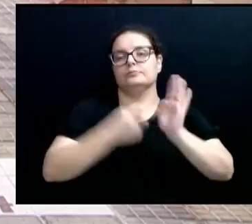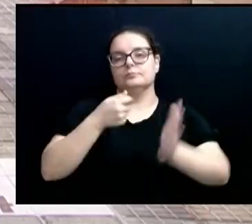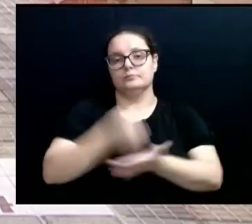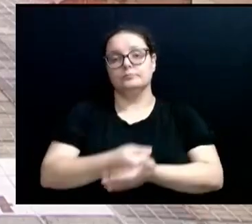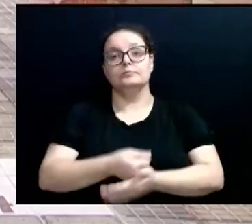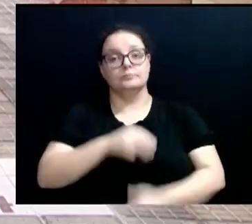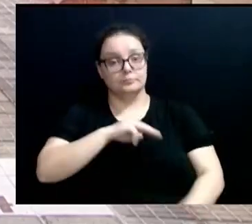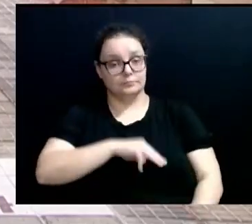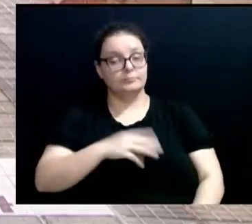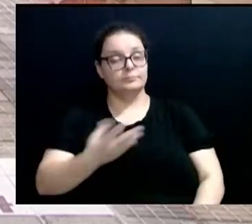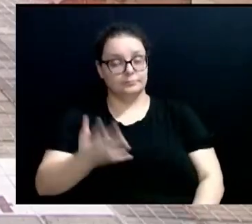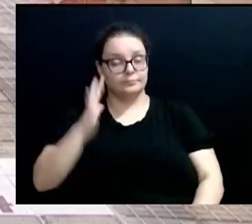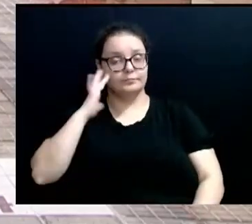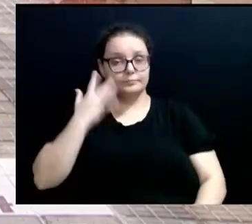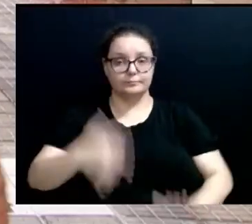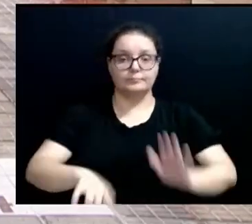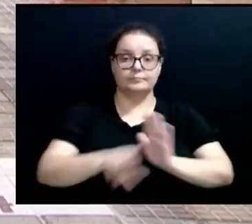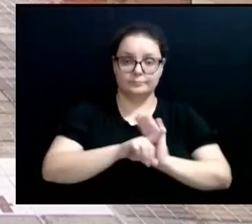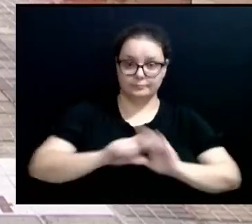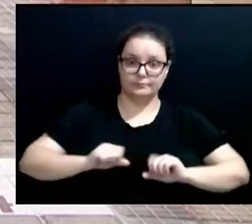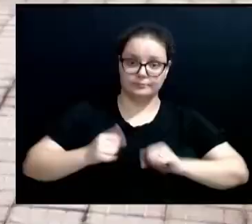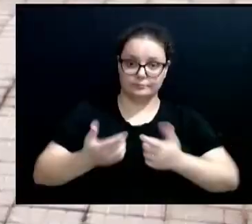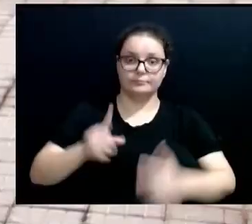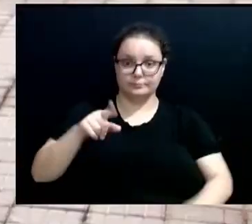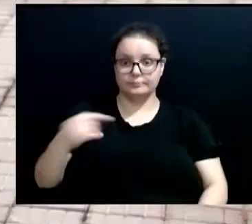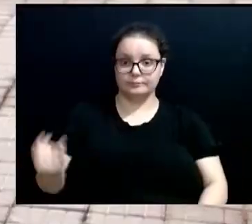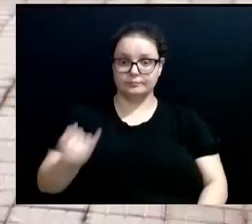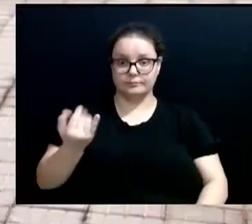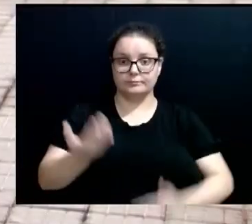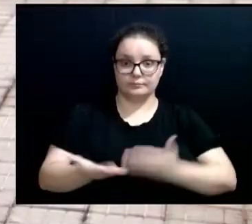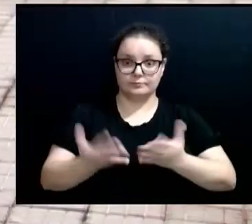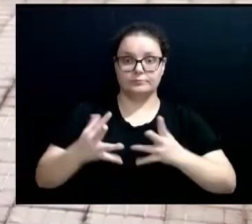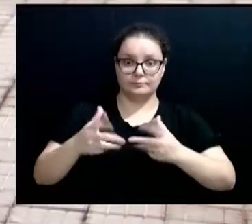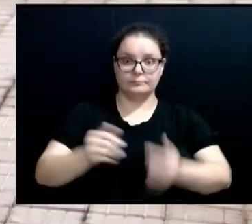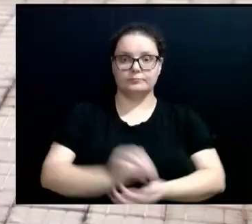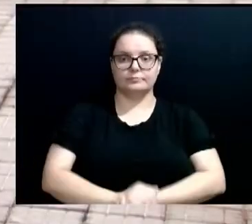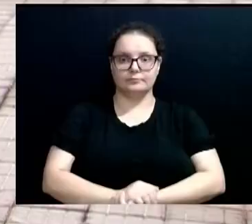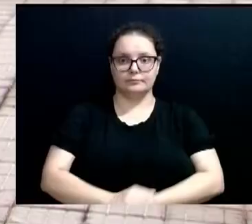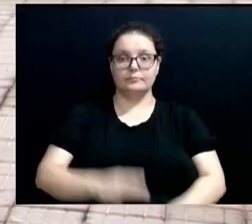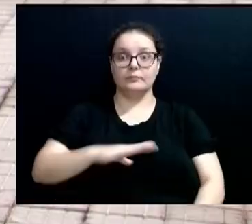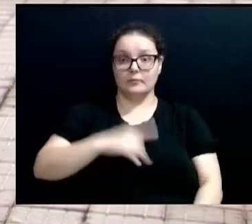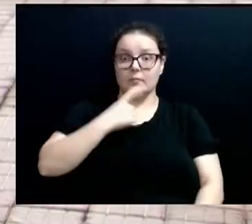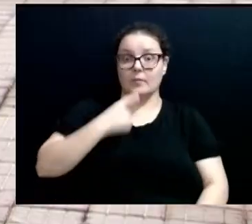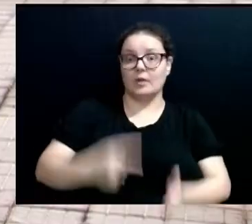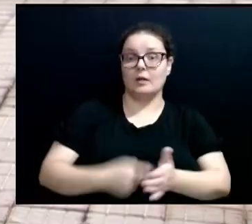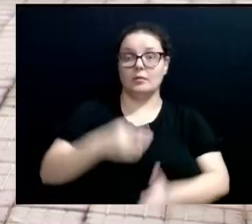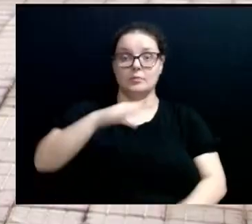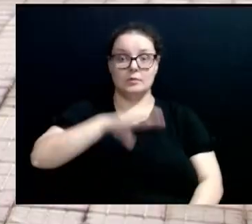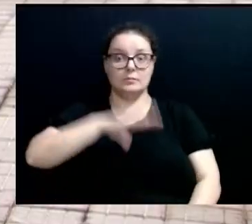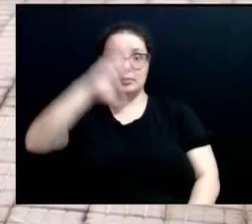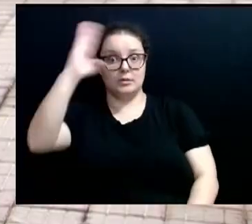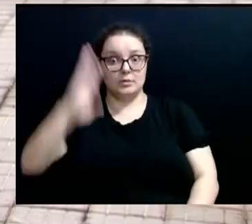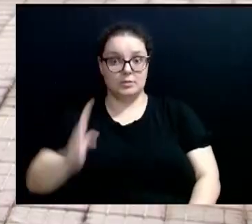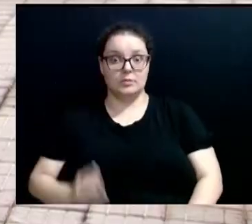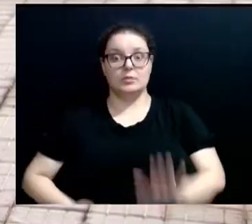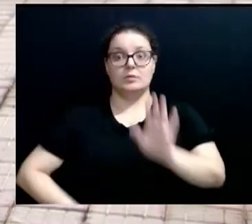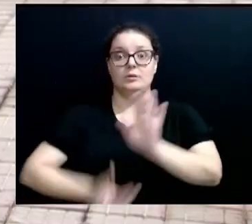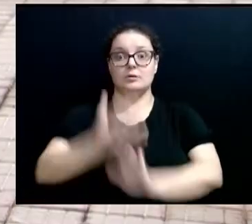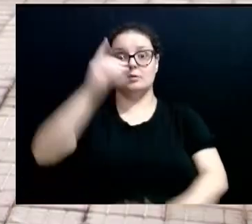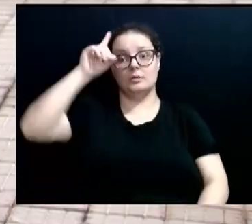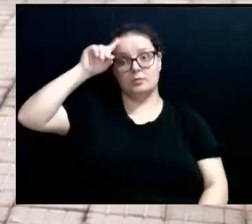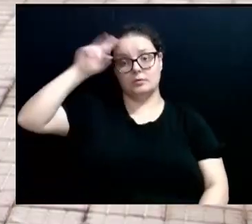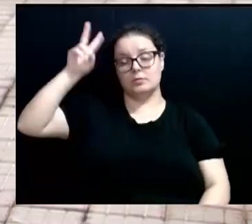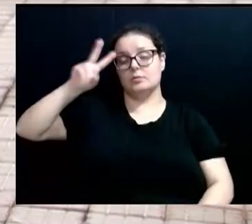a lei reforça isso. É importante preservar tudo isso. Campinas foi a primeira cidade do Brasil a instituir o Dia do Patrimônio